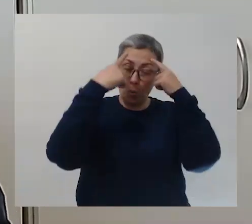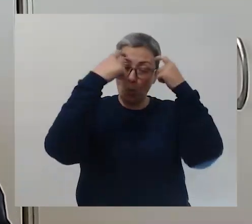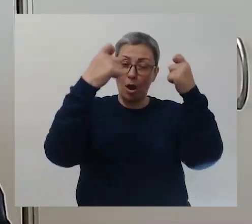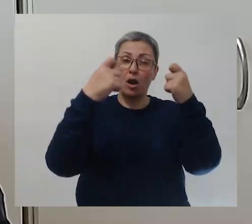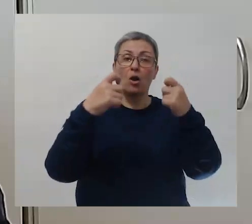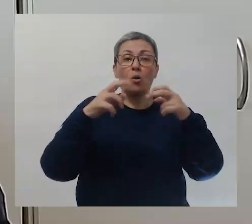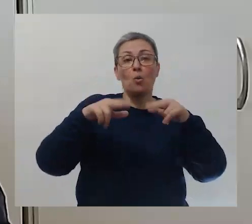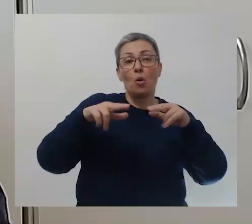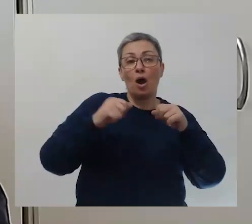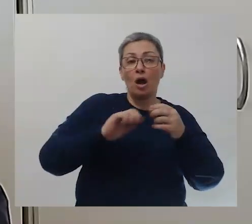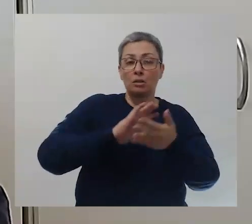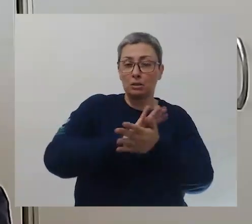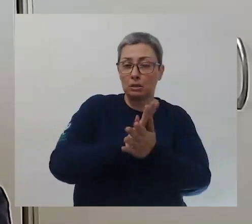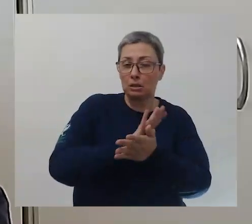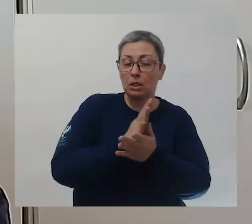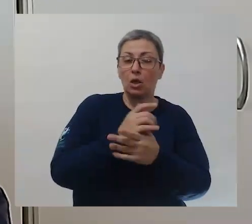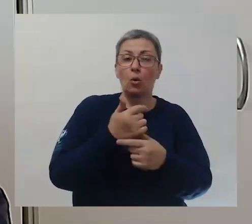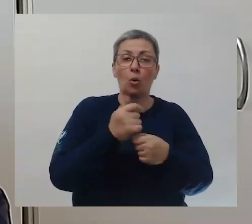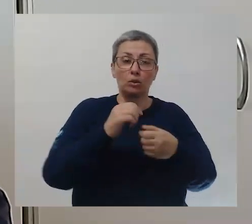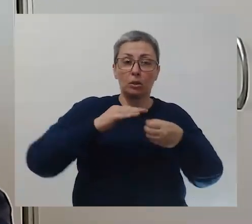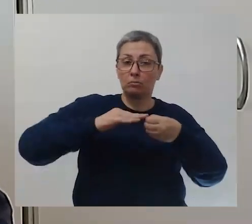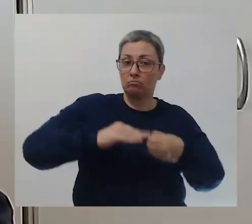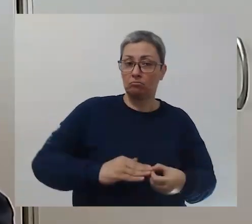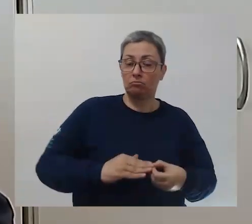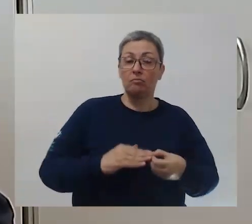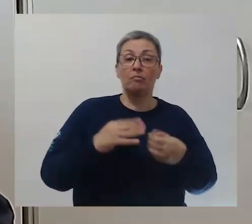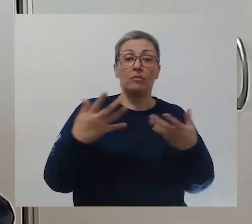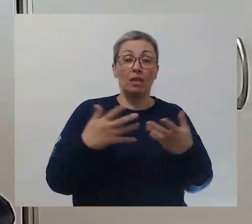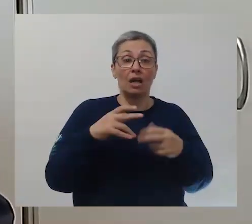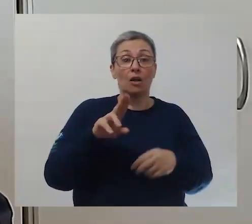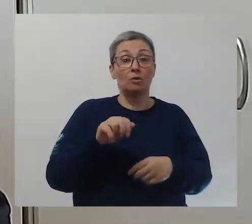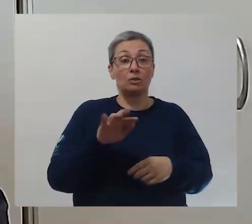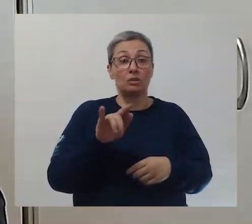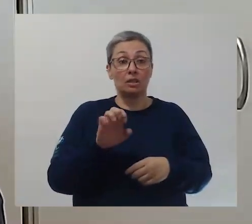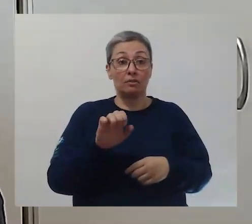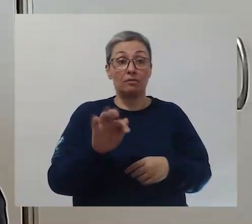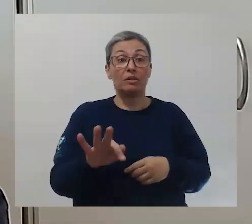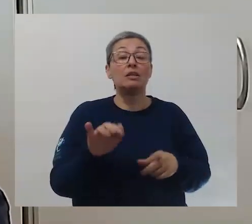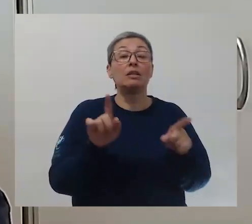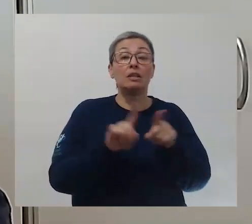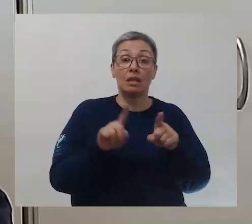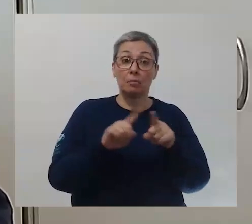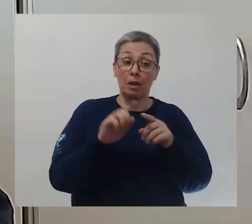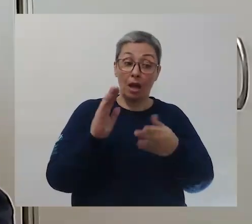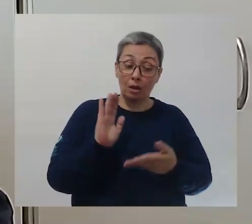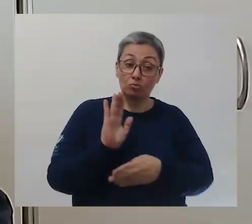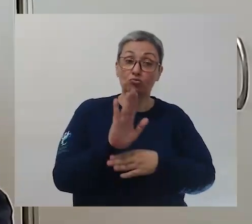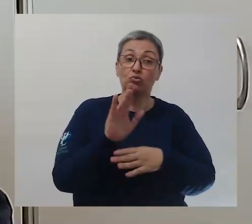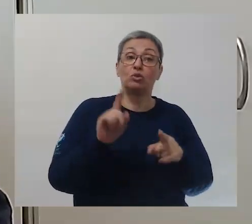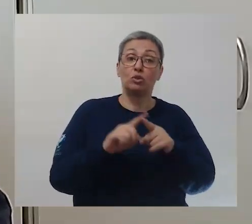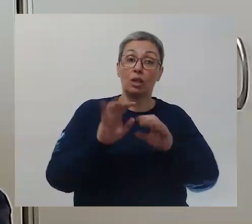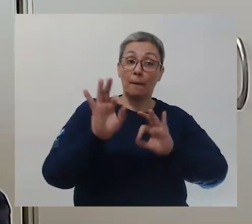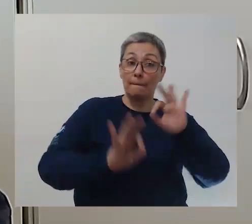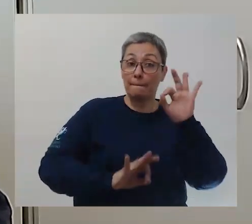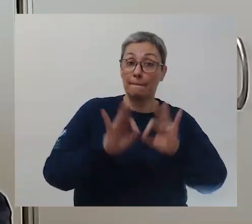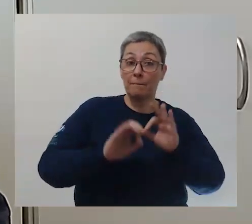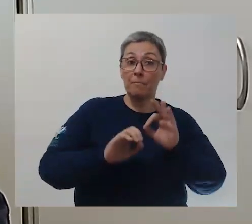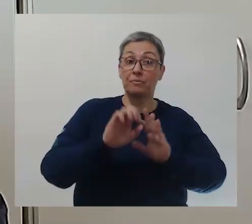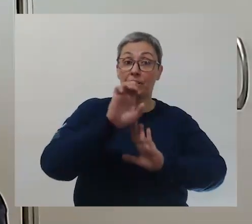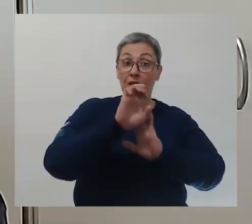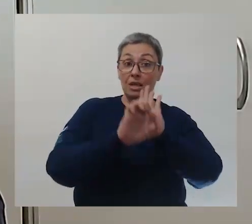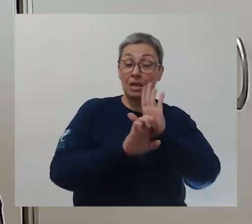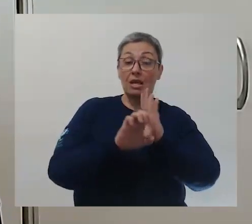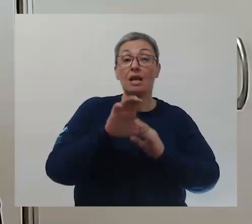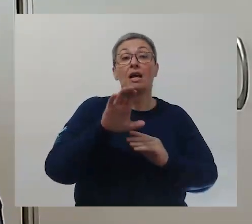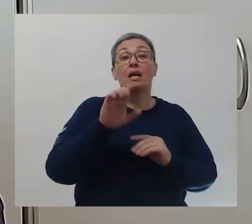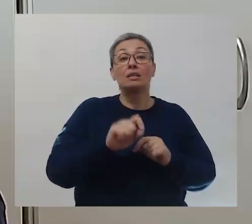violência, crueldade e opressão. A UNICEF também contribuiu na elaboração do Estatuto da